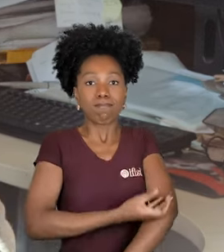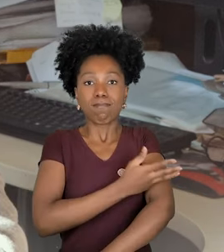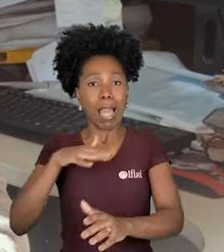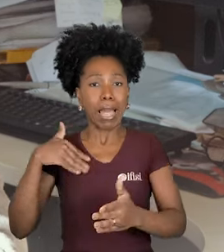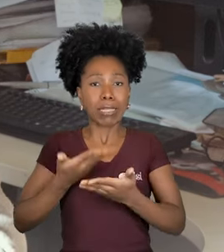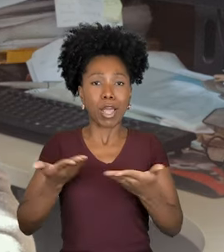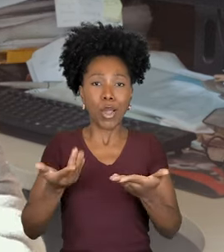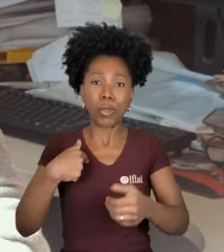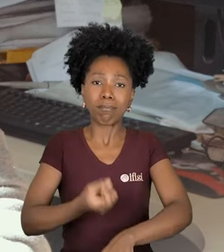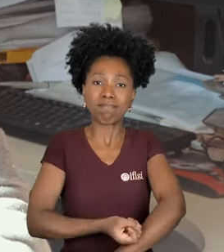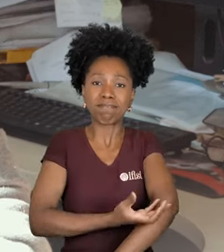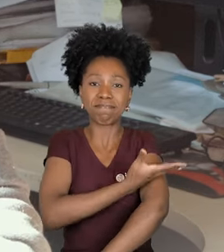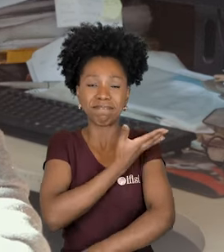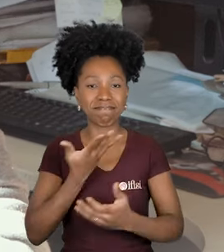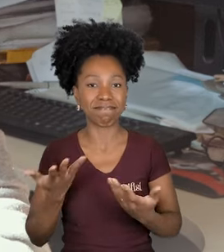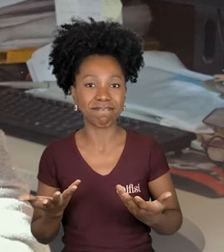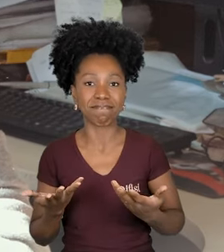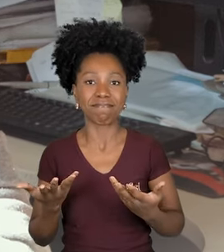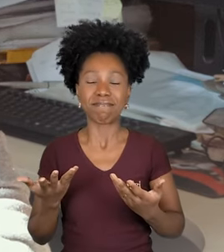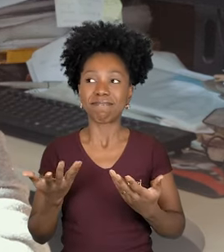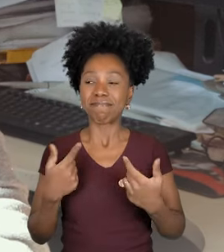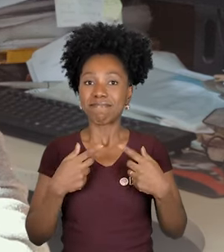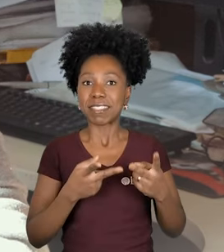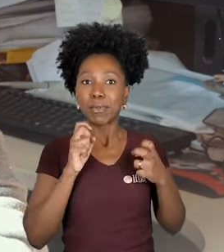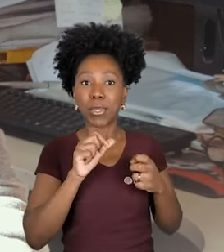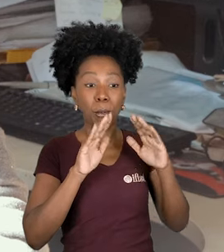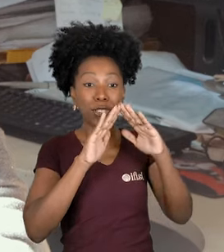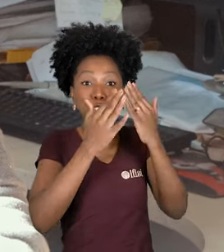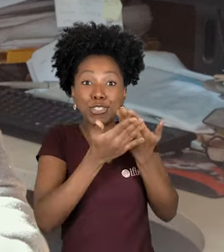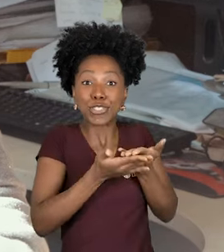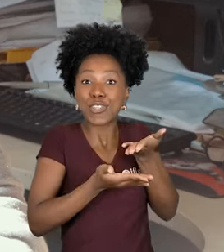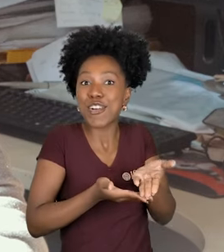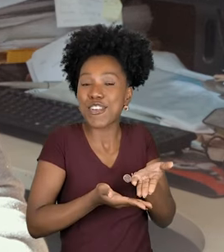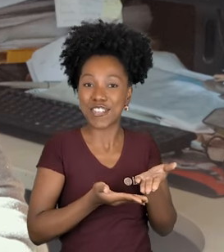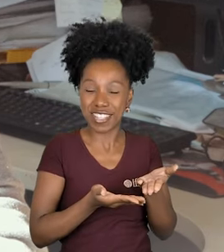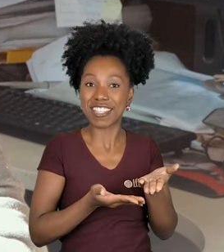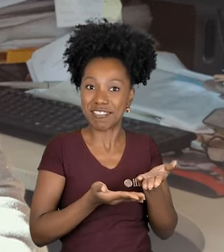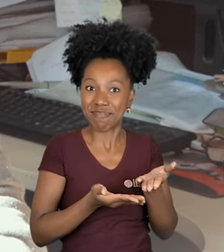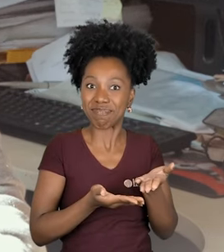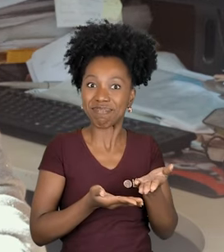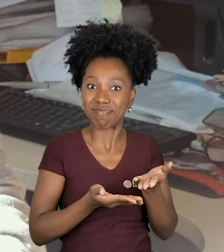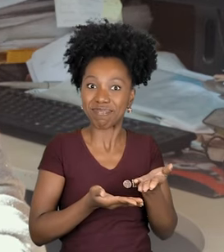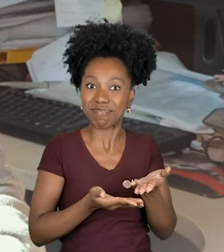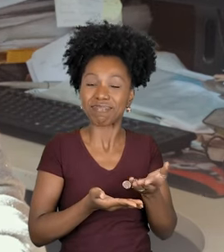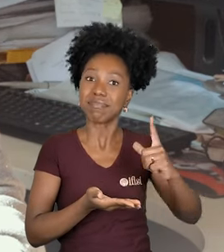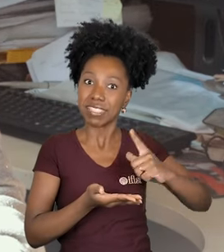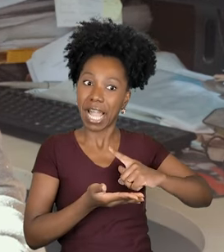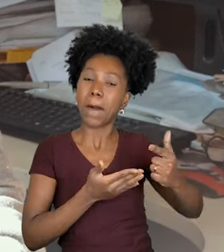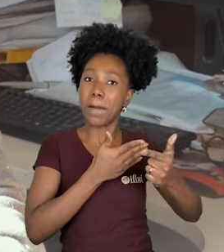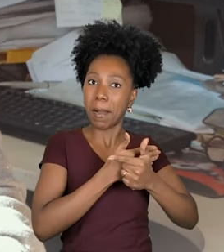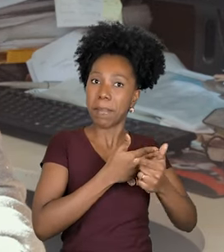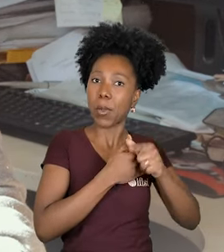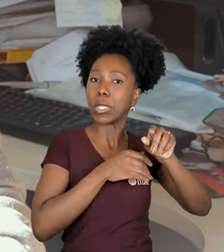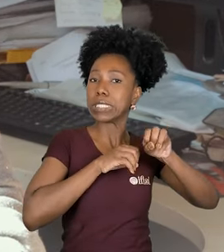me emociona ainda, né, e de ver que uma escola estava cumprindo não só o